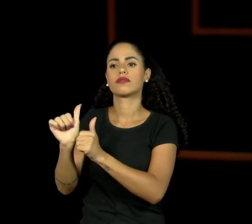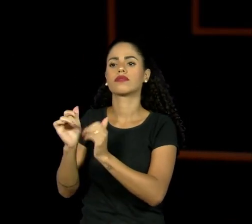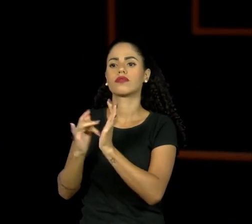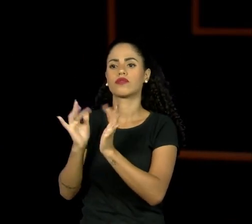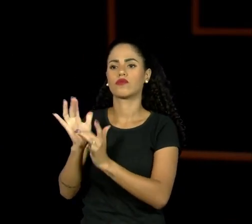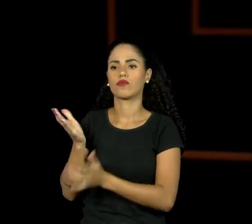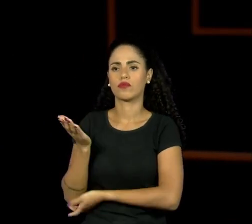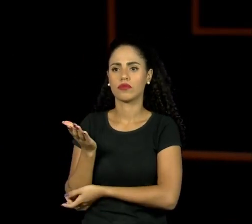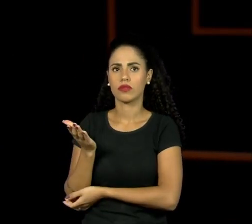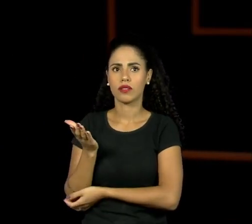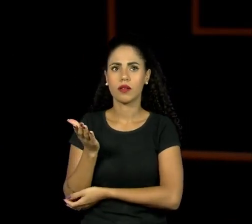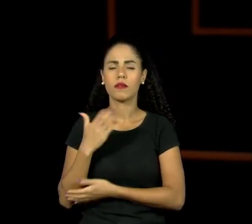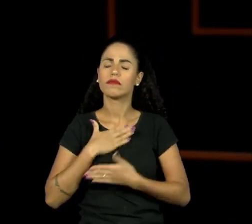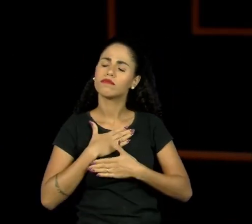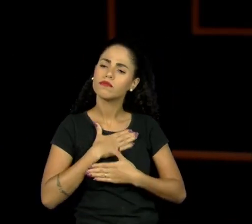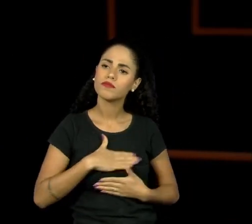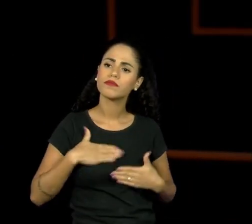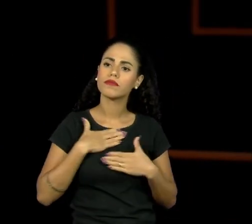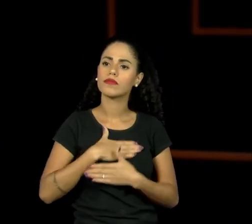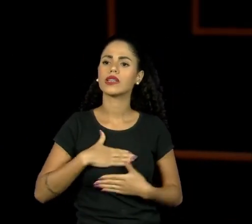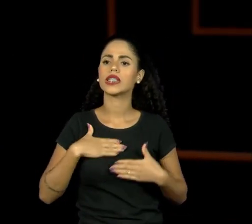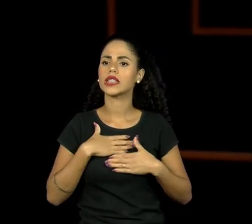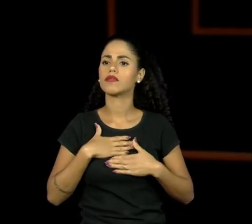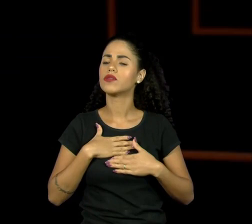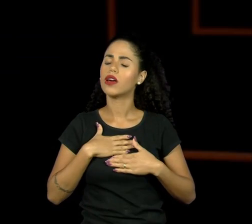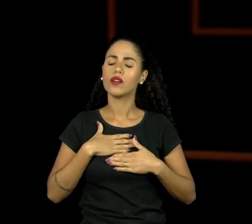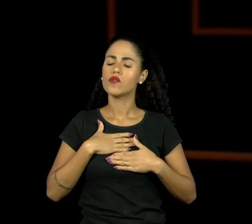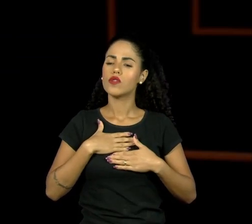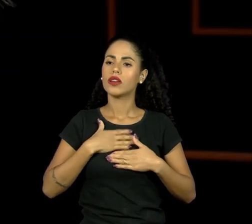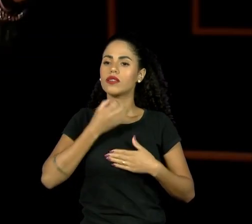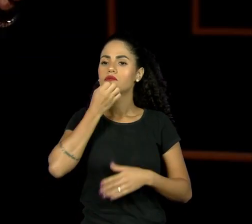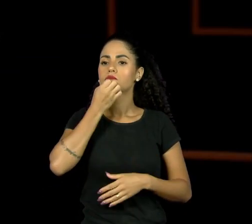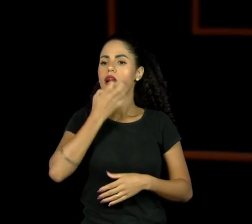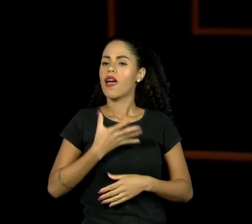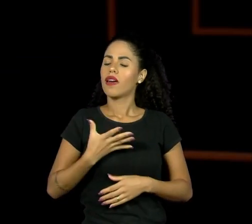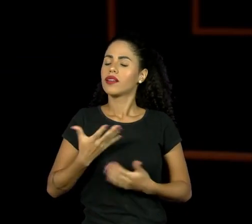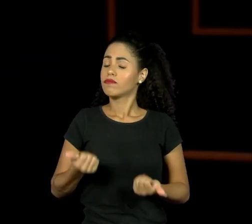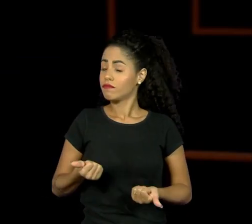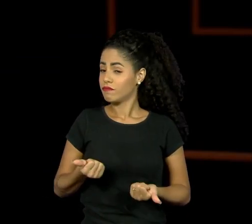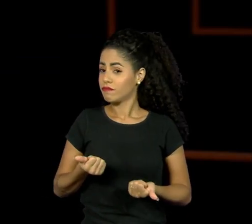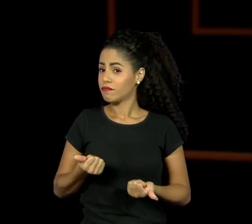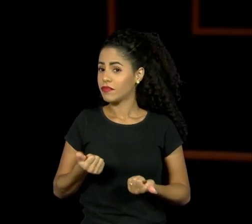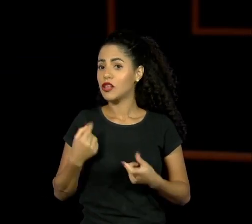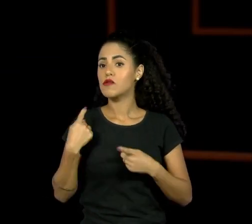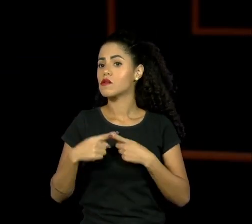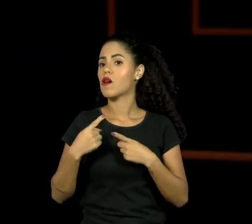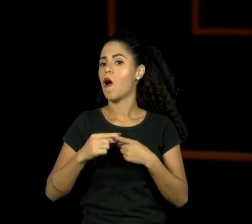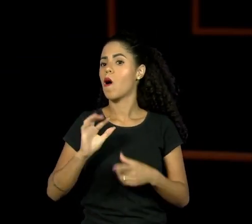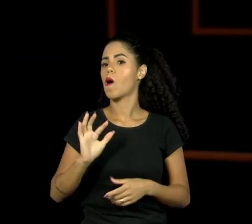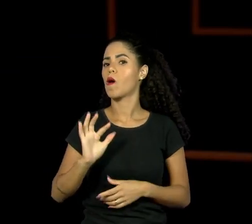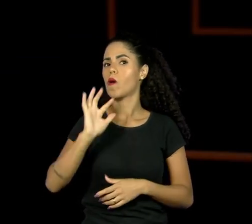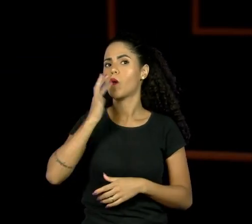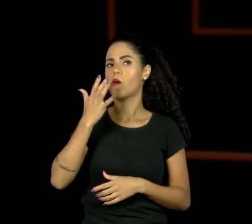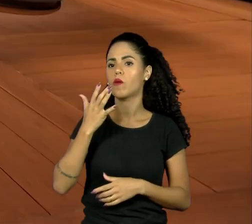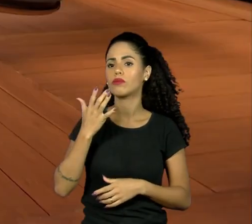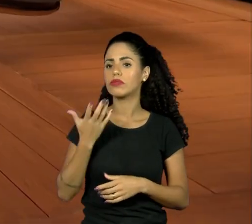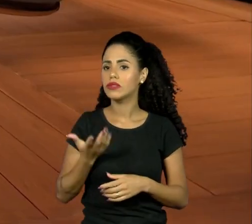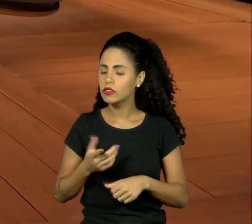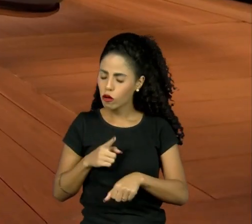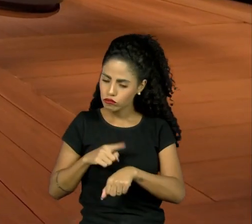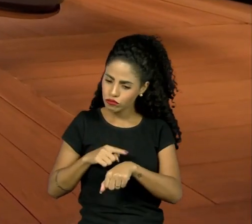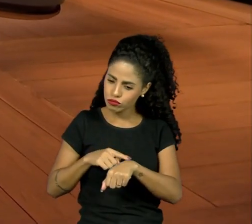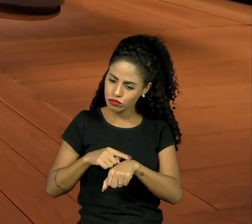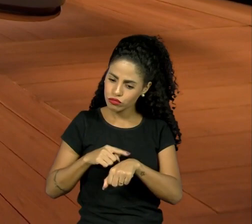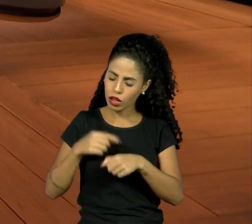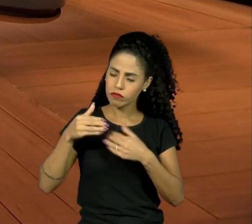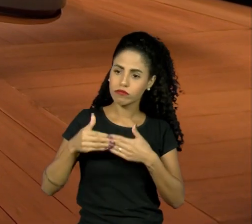bom. Te dá um prazer enorme, te rejuvenesce, em todos os sentidos. E isso tudo que aconteceu veio numa